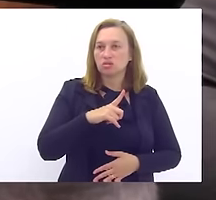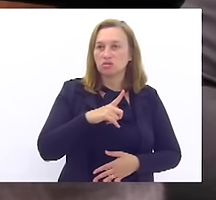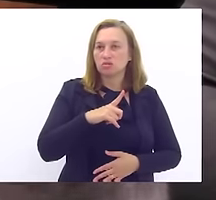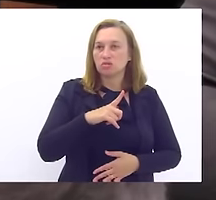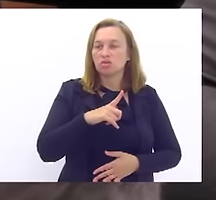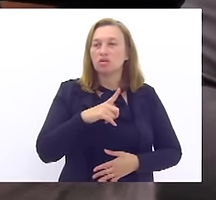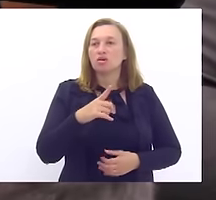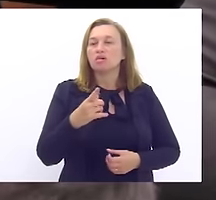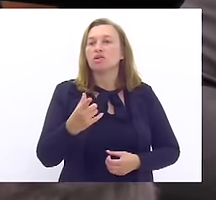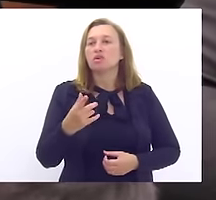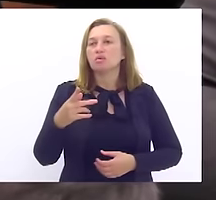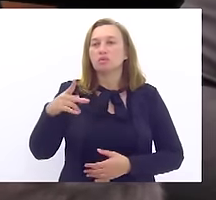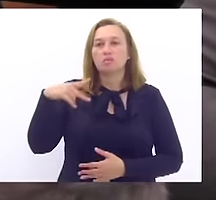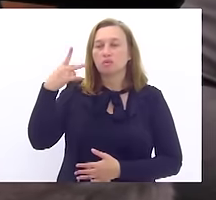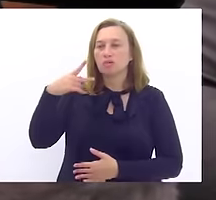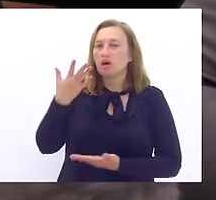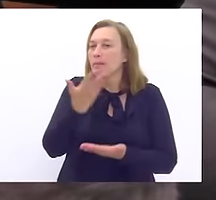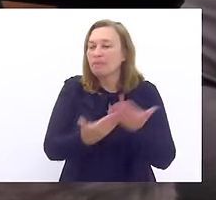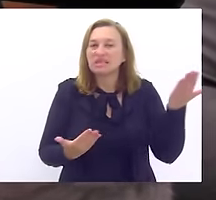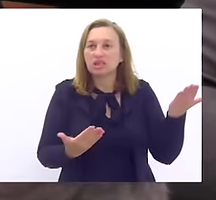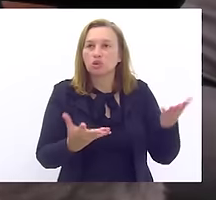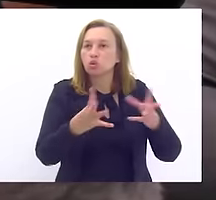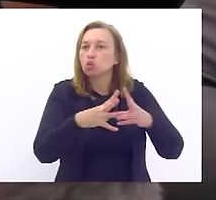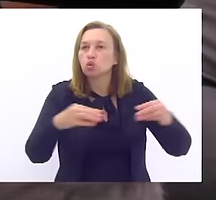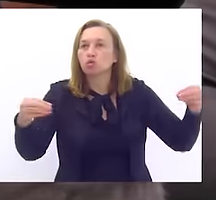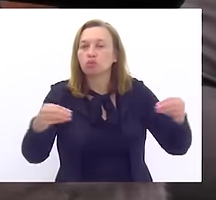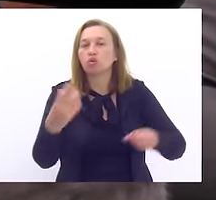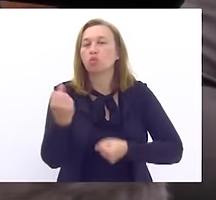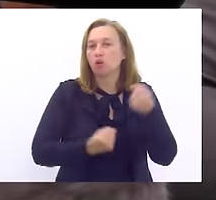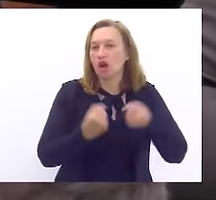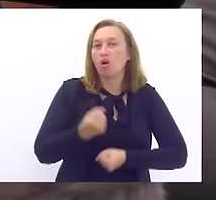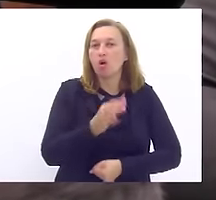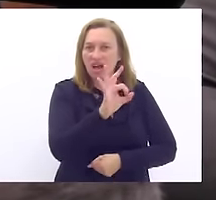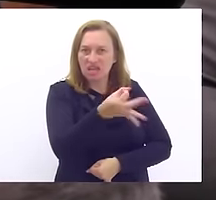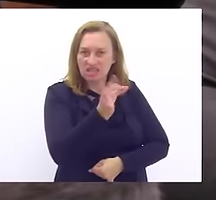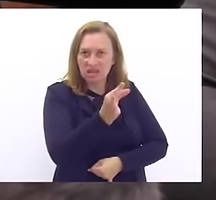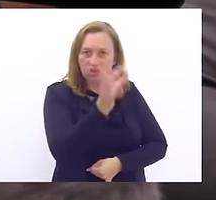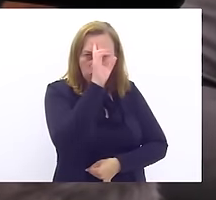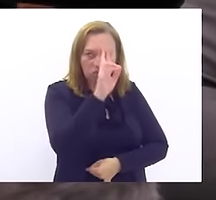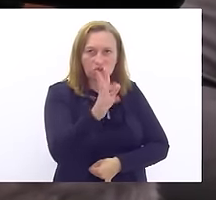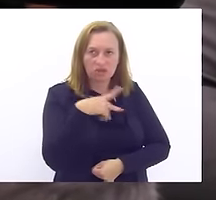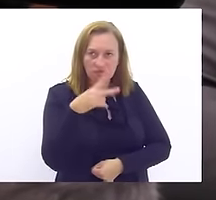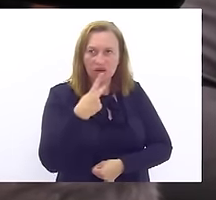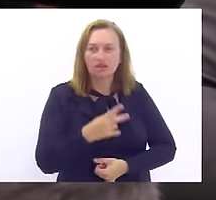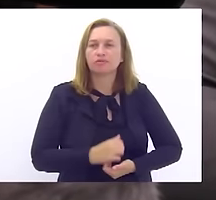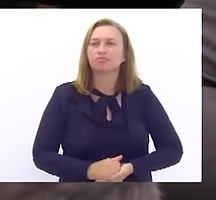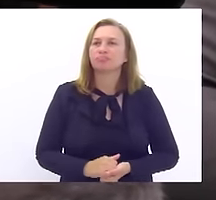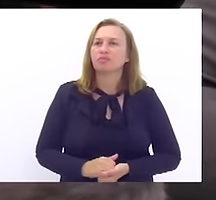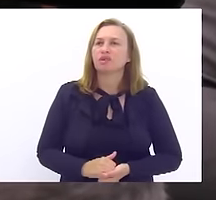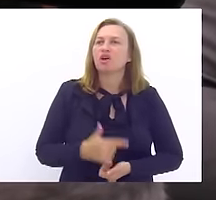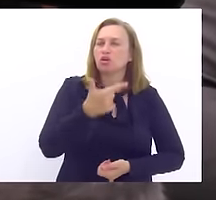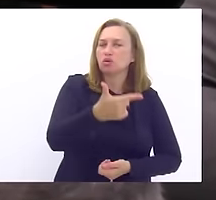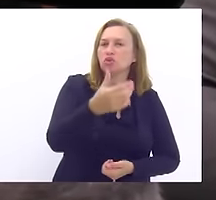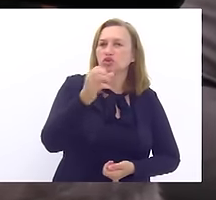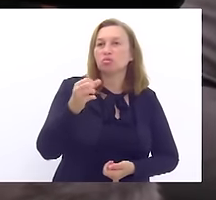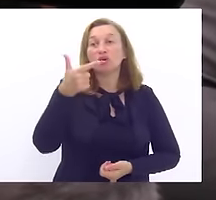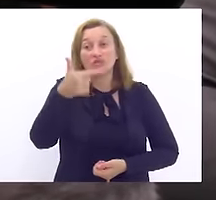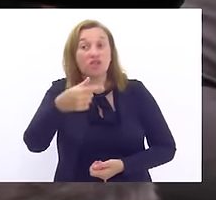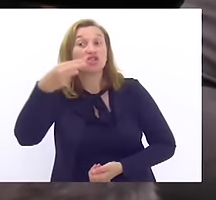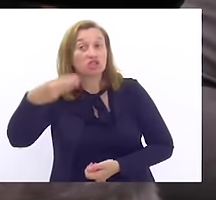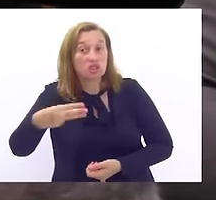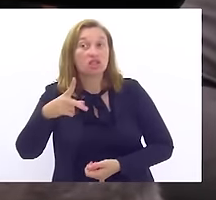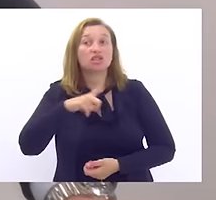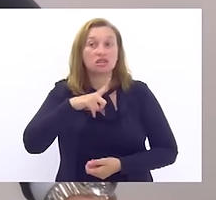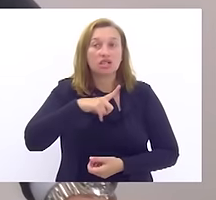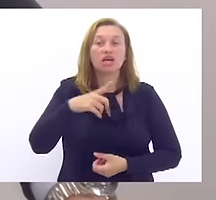perderam seus veículos no pátio porque simplesmente sumiu então é fato o que o senhor está dizendo é fato a veículos